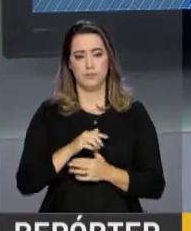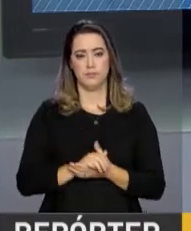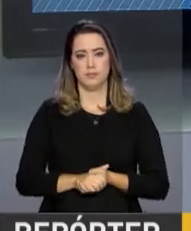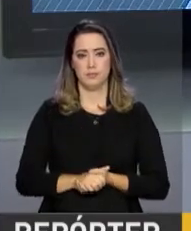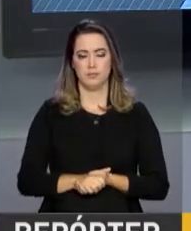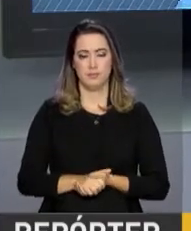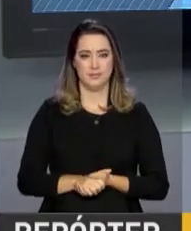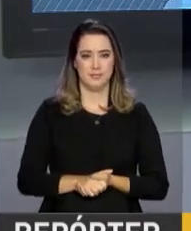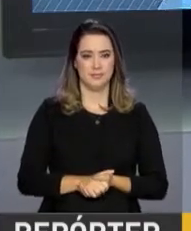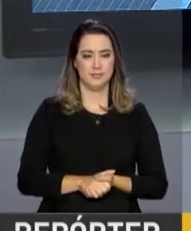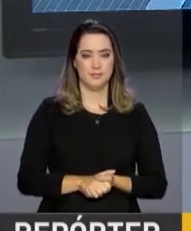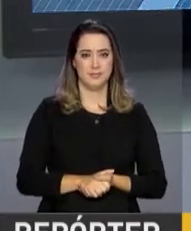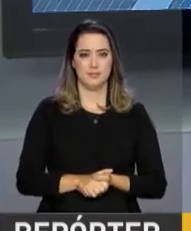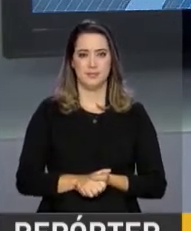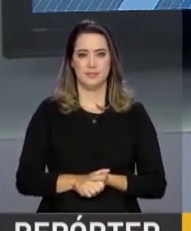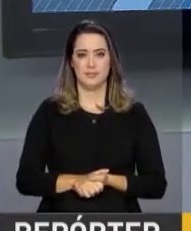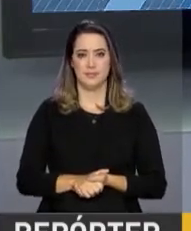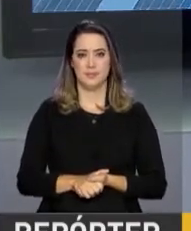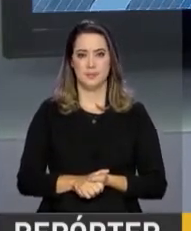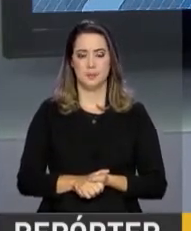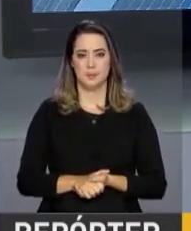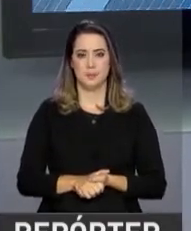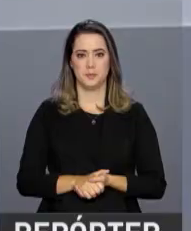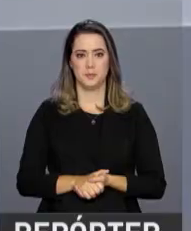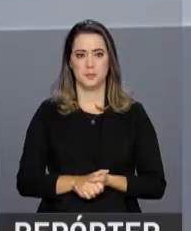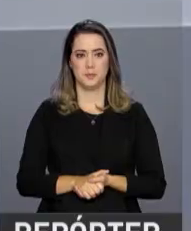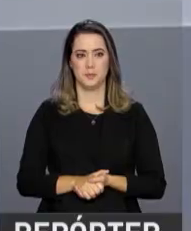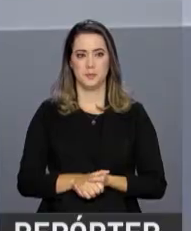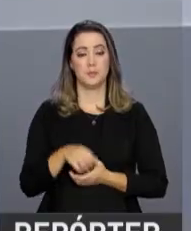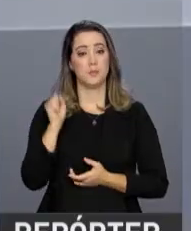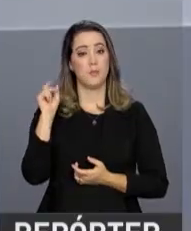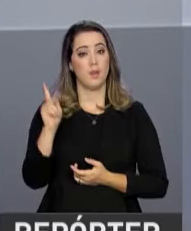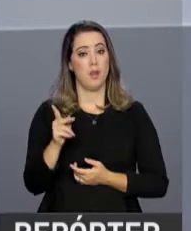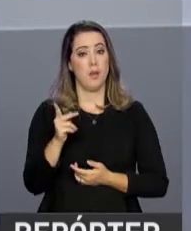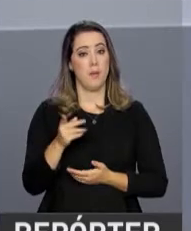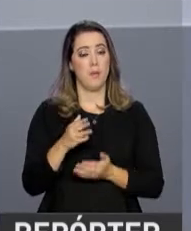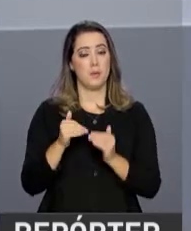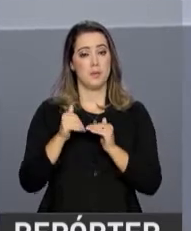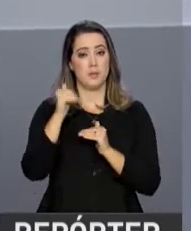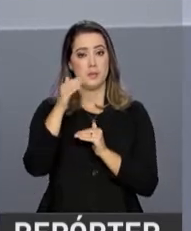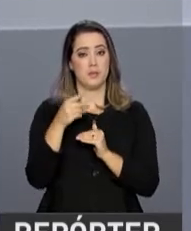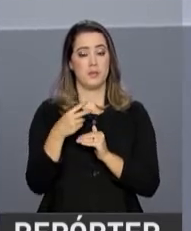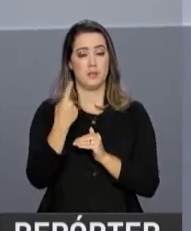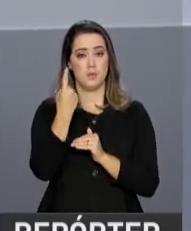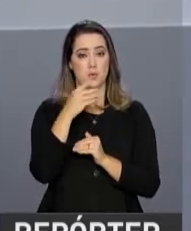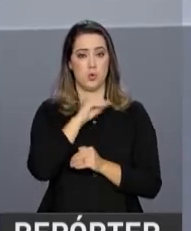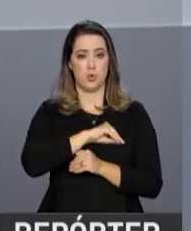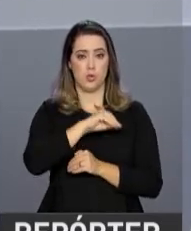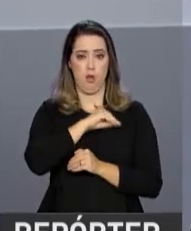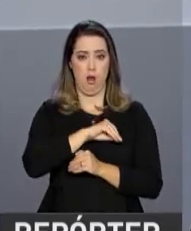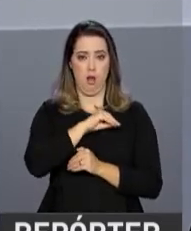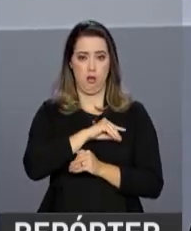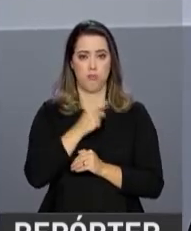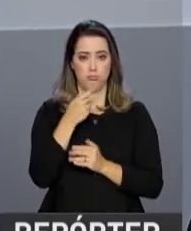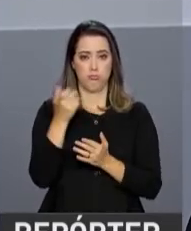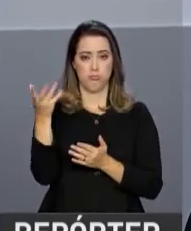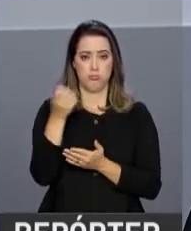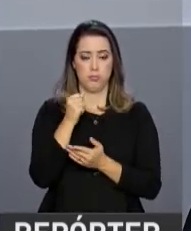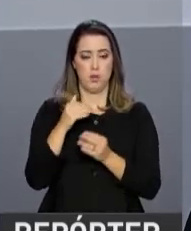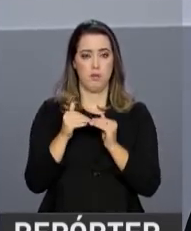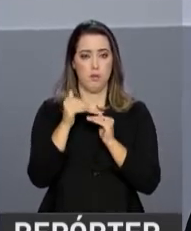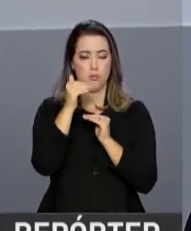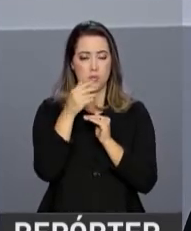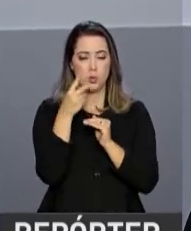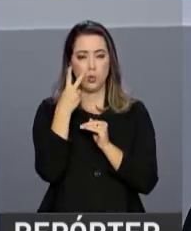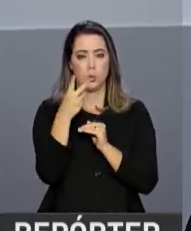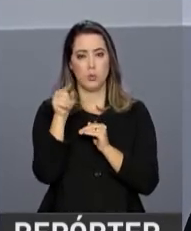ponto turismo.gov.br aposentados que ganham mais de um salário mínimo vão ter um reajuste de